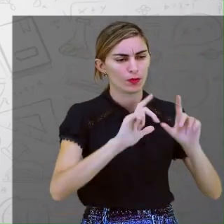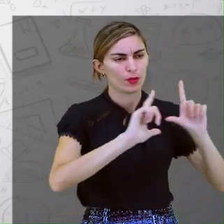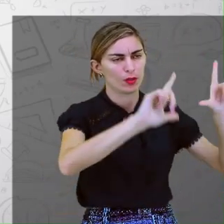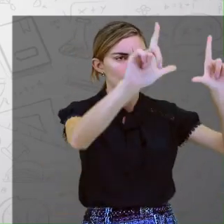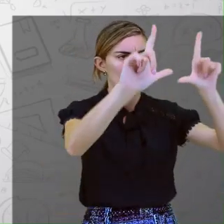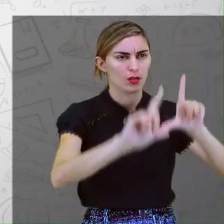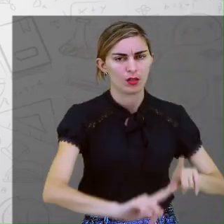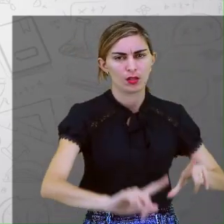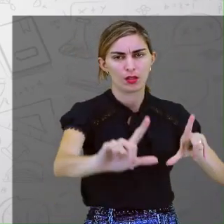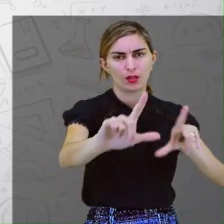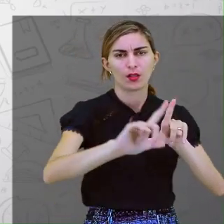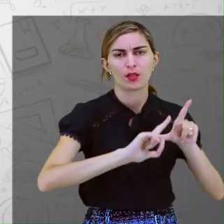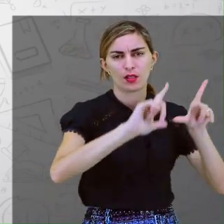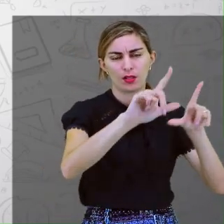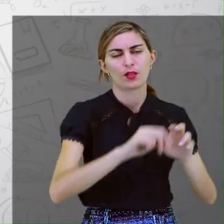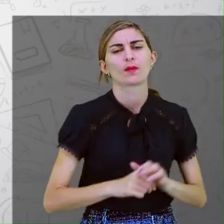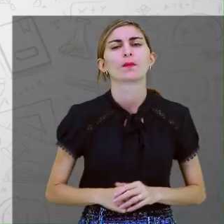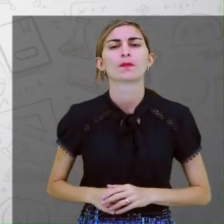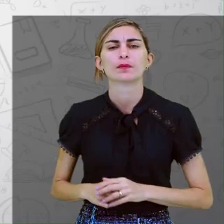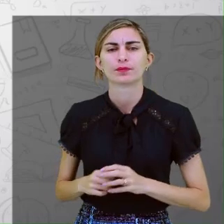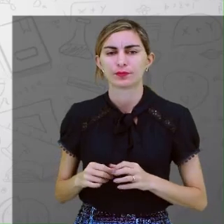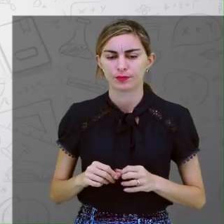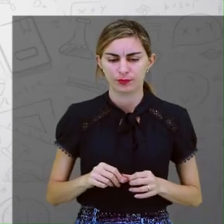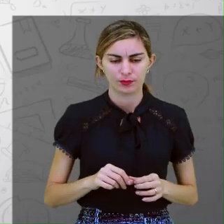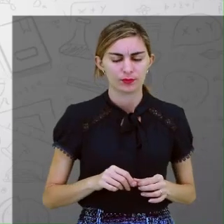peças, né, que a gente chama ali de trinchos.